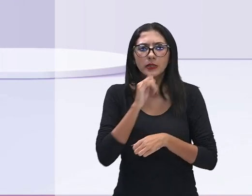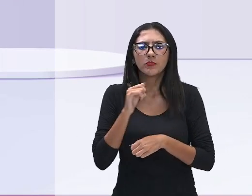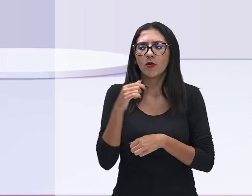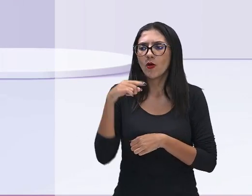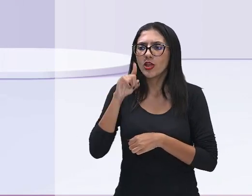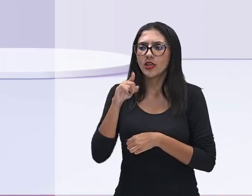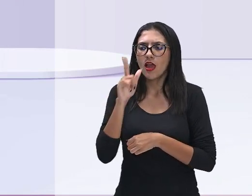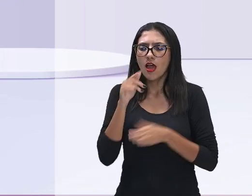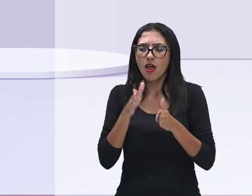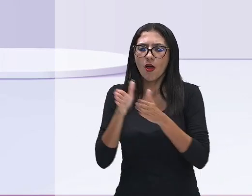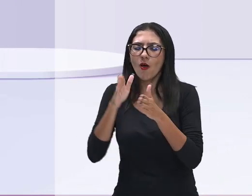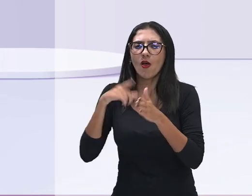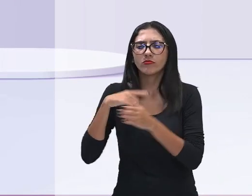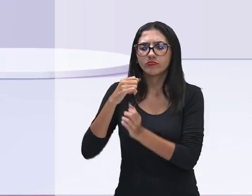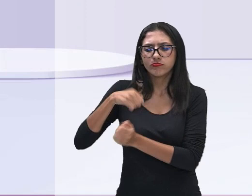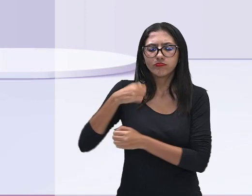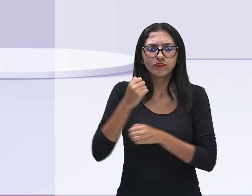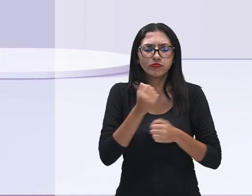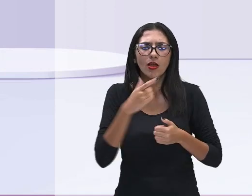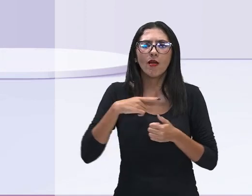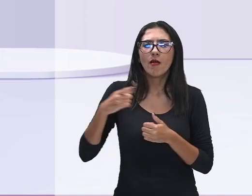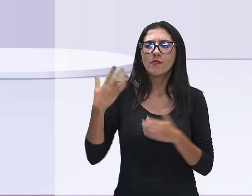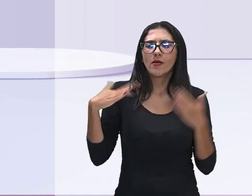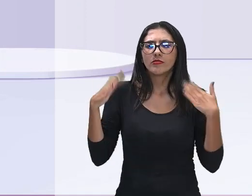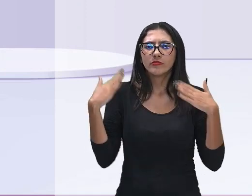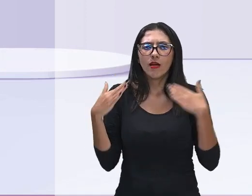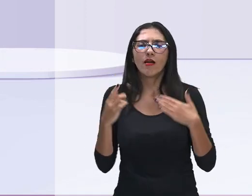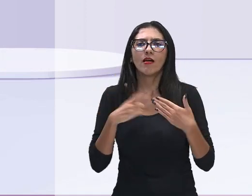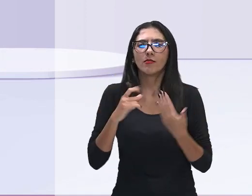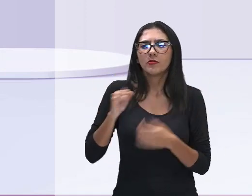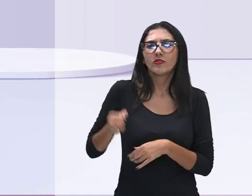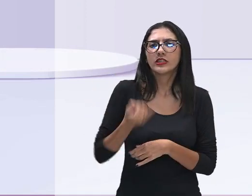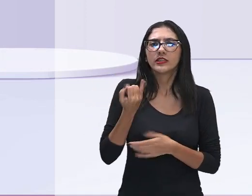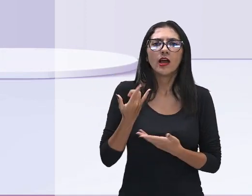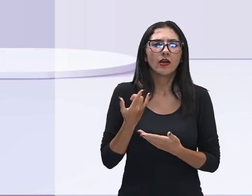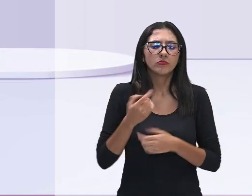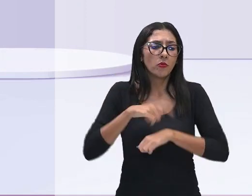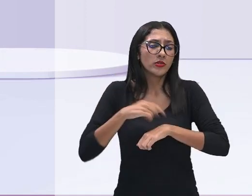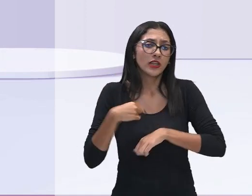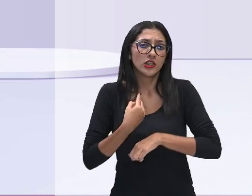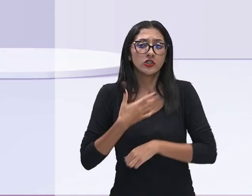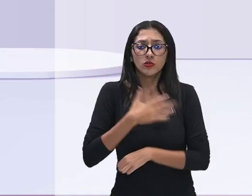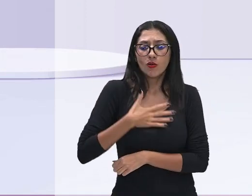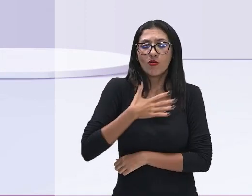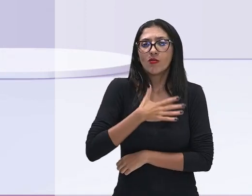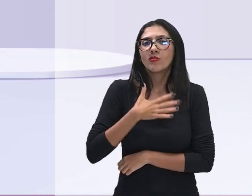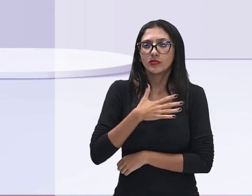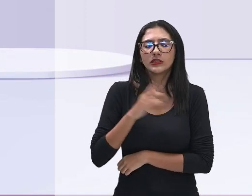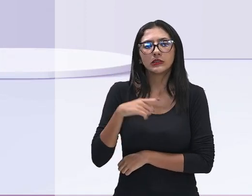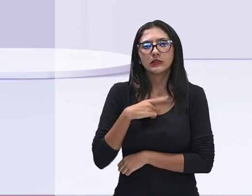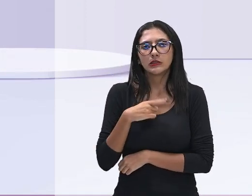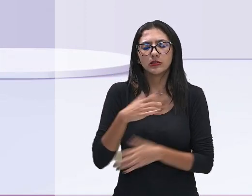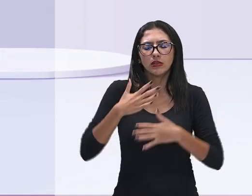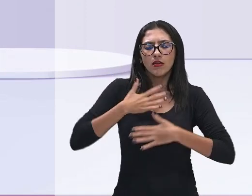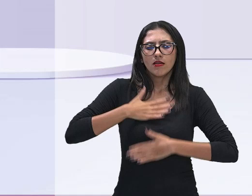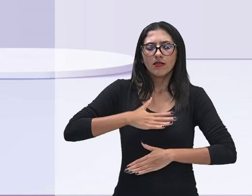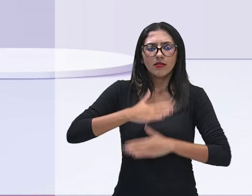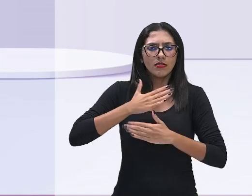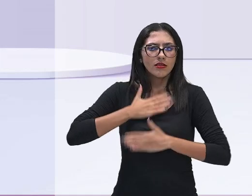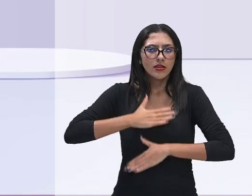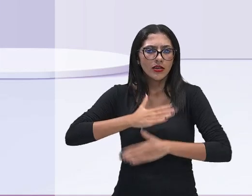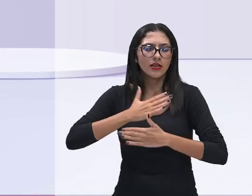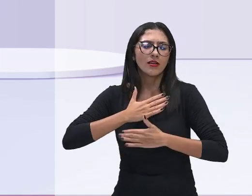rio, ficar ali sozinho, refletindo, fazendo o que a gente gosta, às vezes é muito importante. Isso acalma o coração, traz